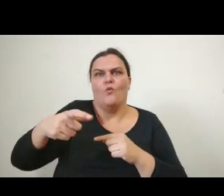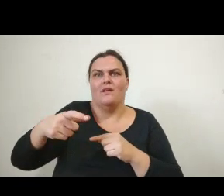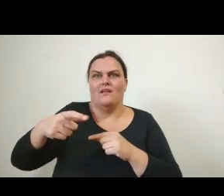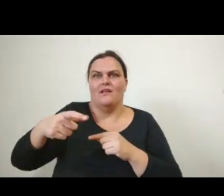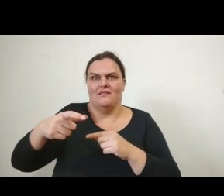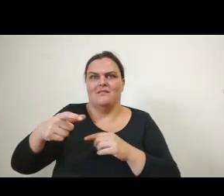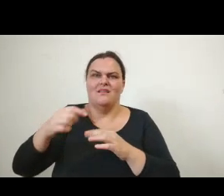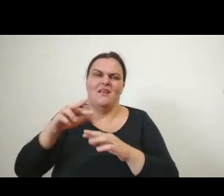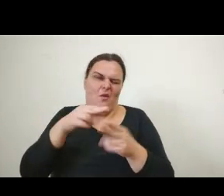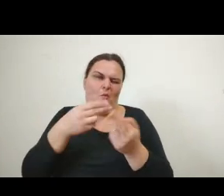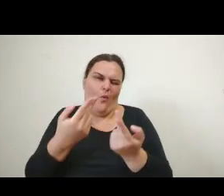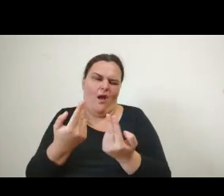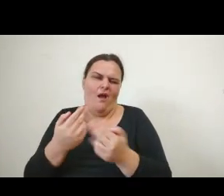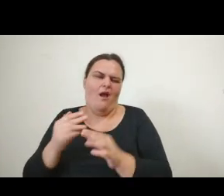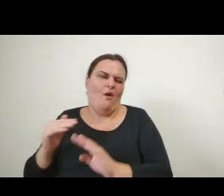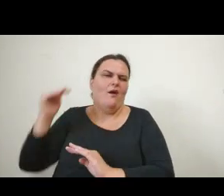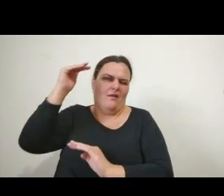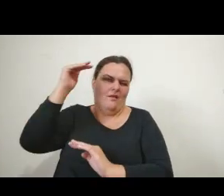significativo.